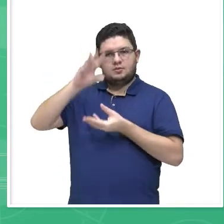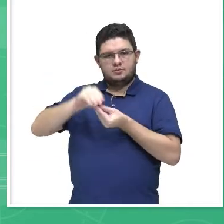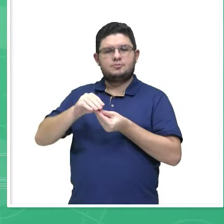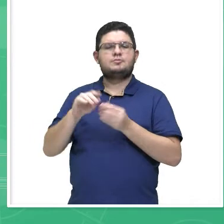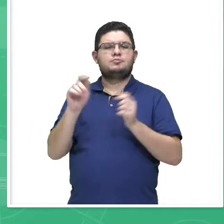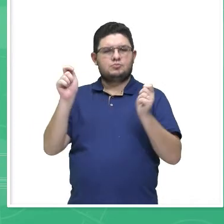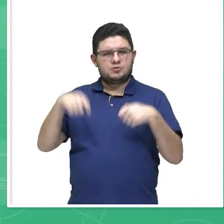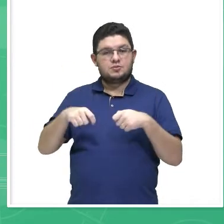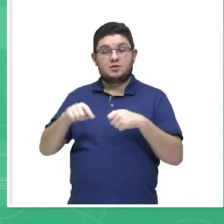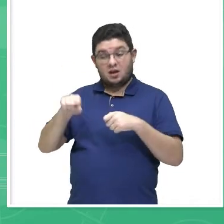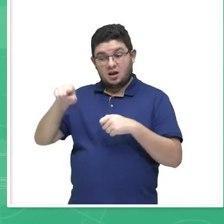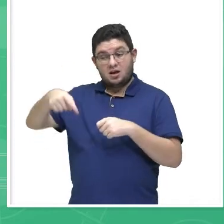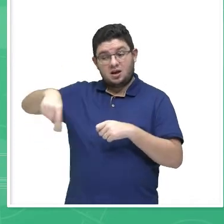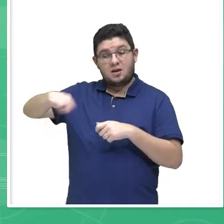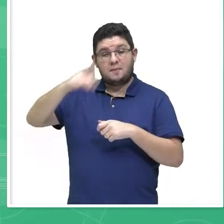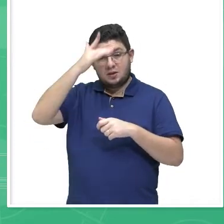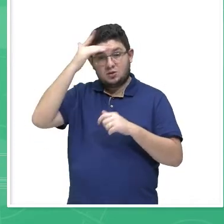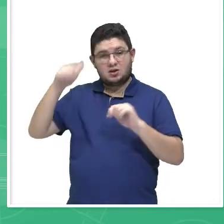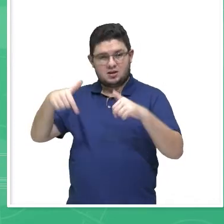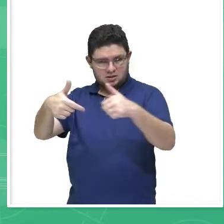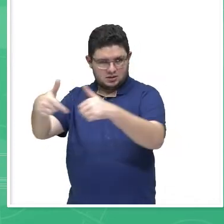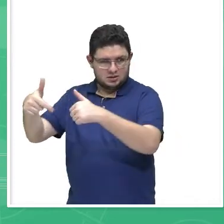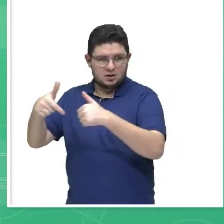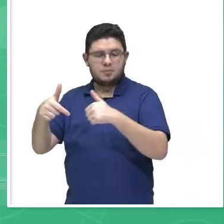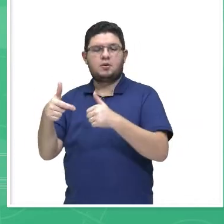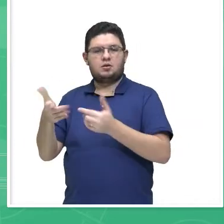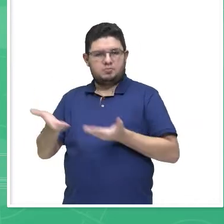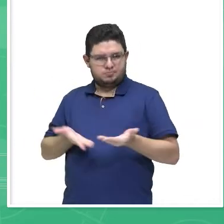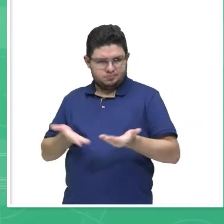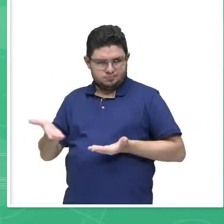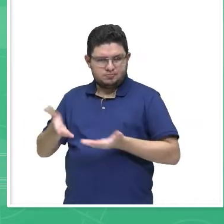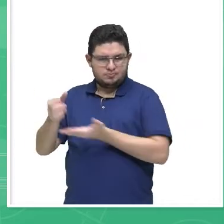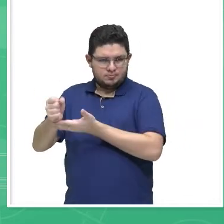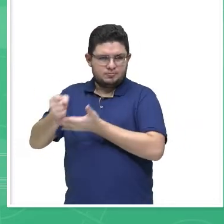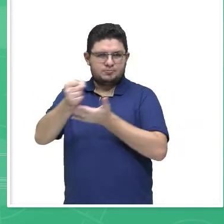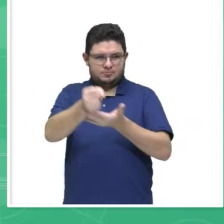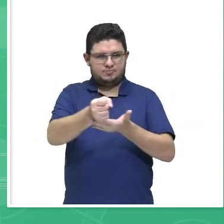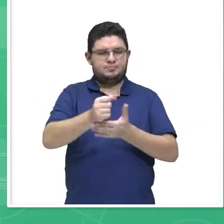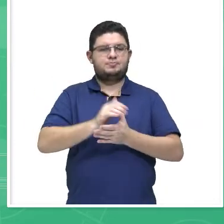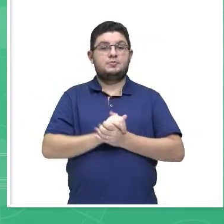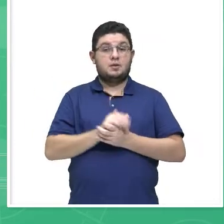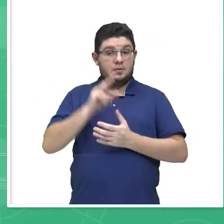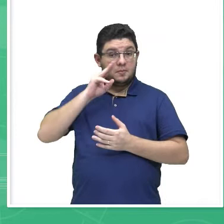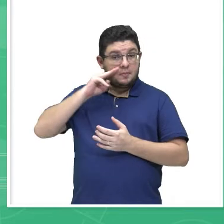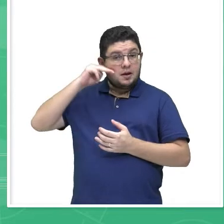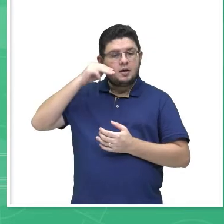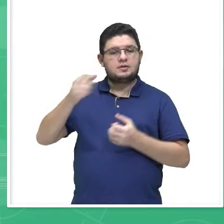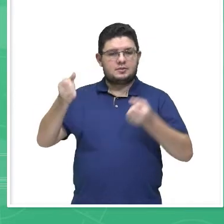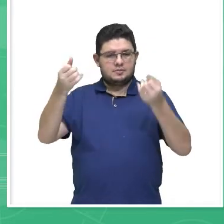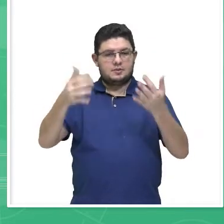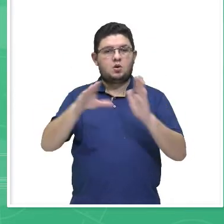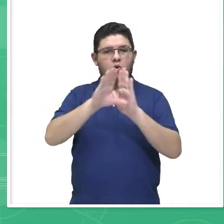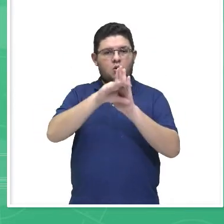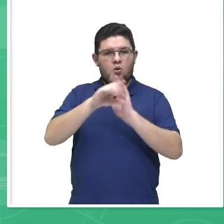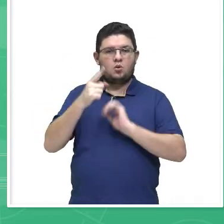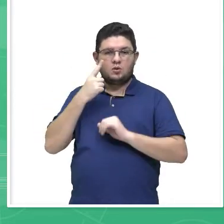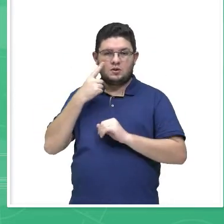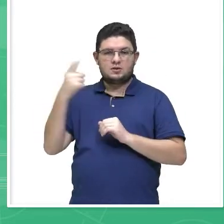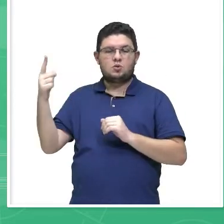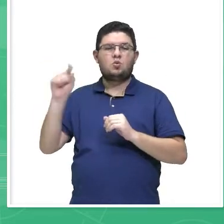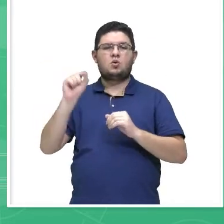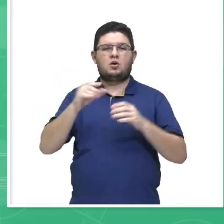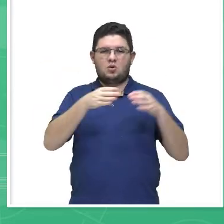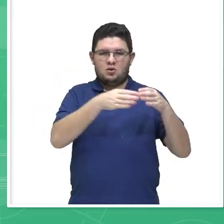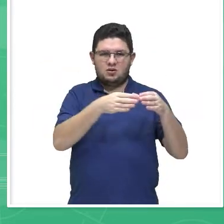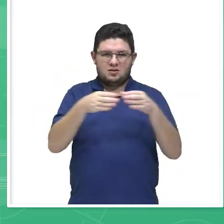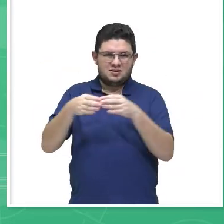classe dos trabalhadores, segundo Karl Marx. Este foi o conceito de classe social